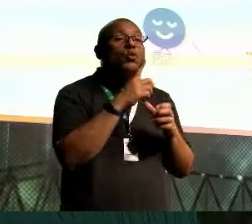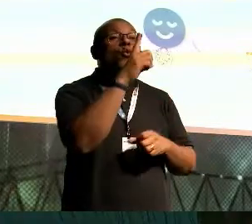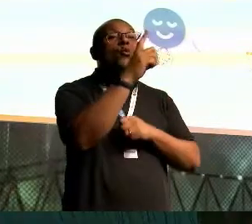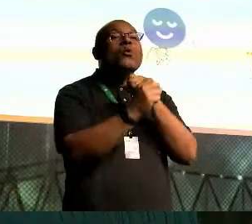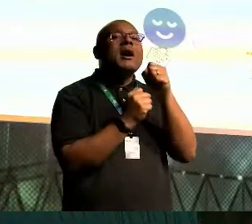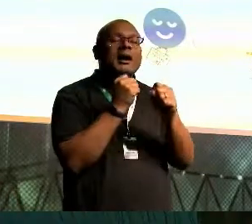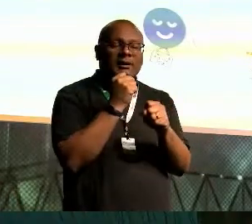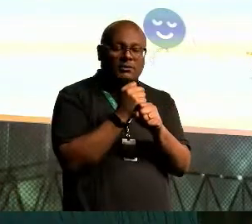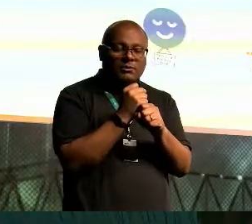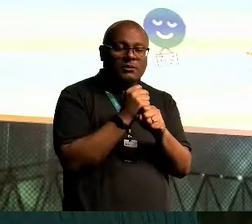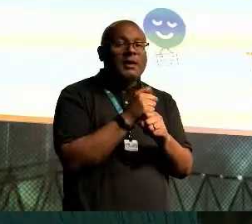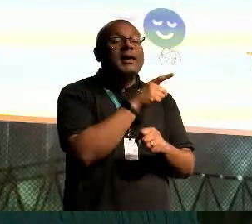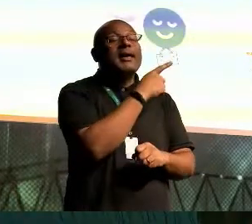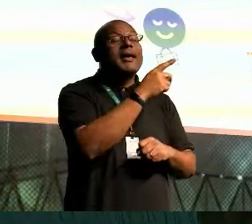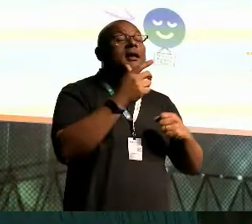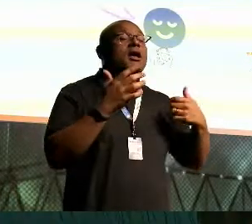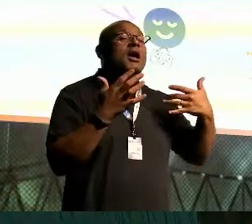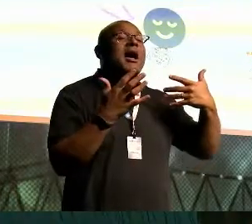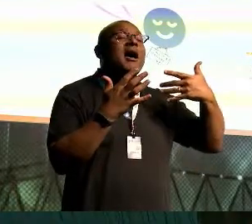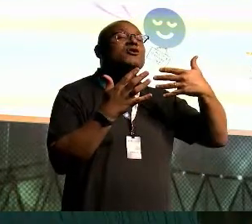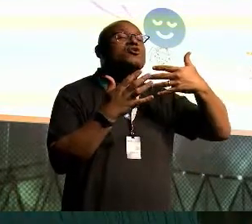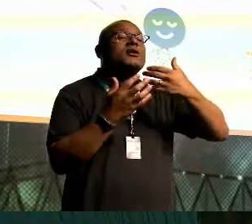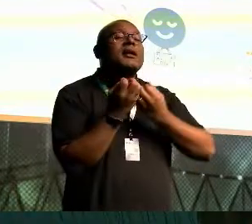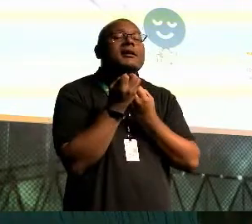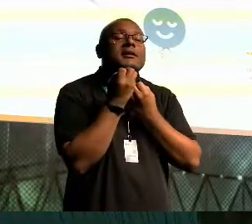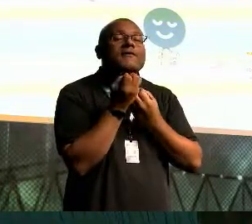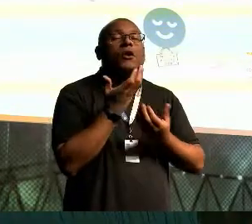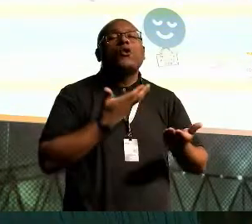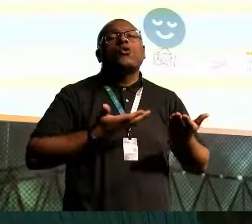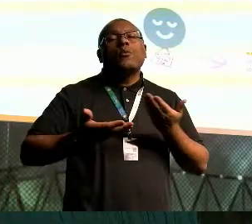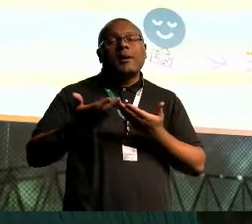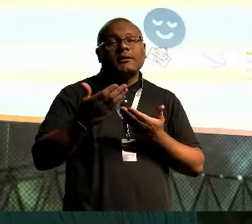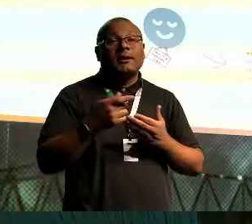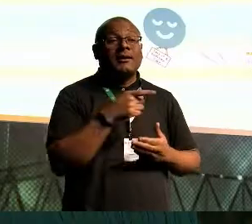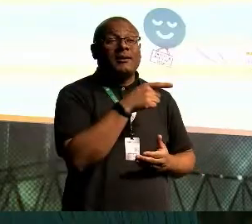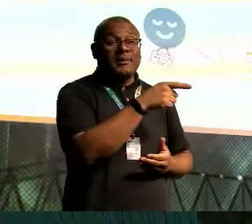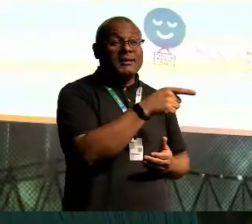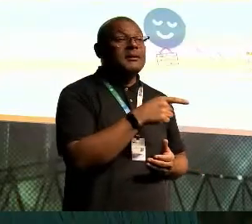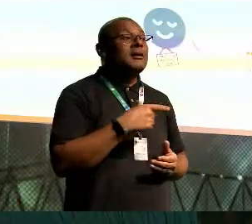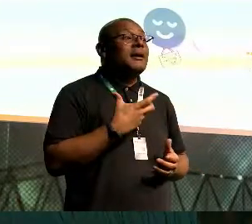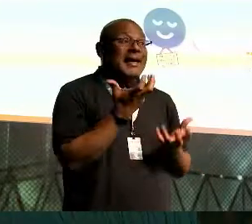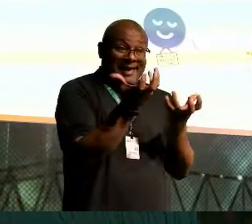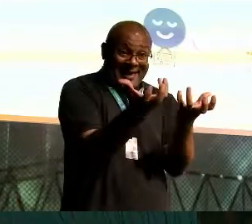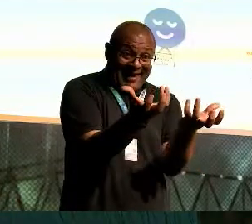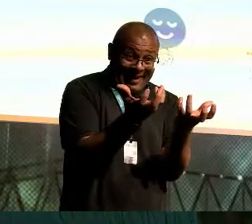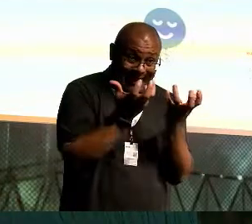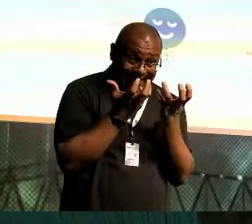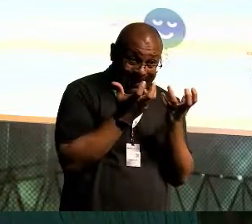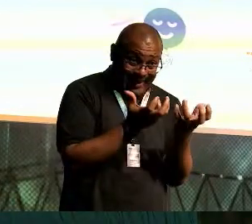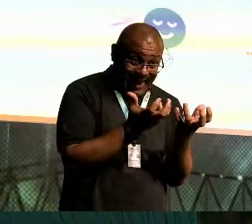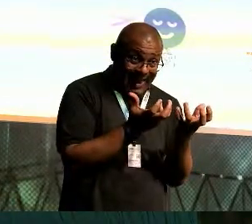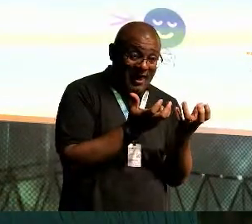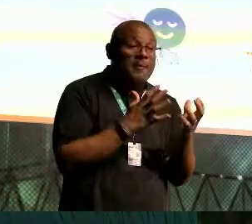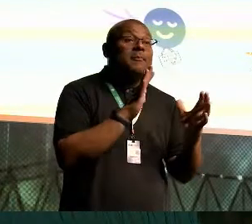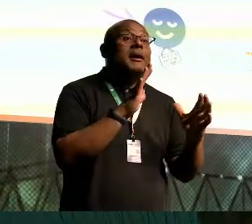é passar pela jornada de compartilhamento de dados. Então, ele quis, mas ele tem que conseguir concluir essa jornada para o dado poder